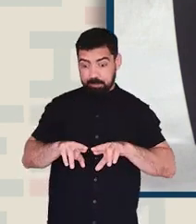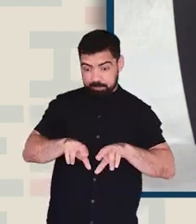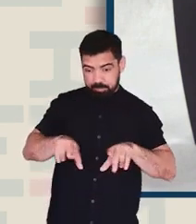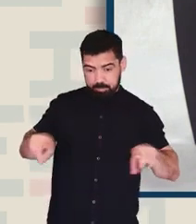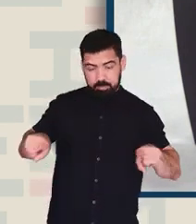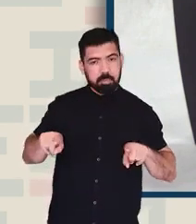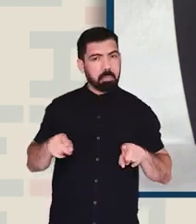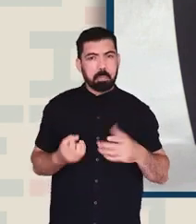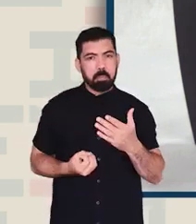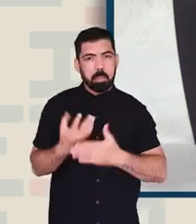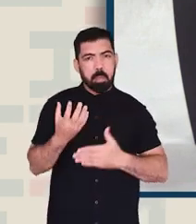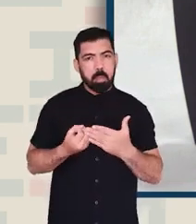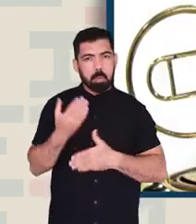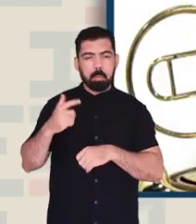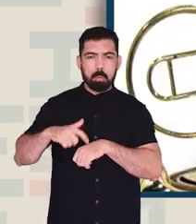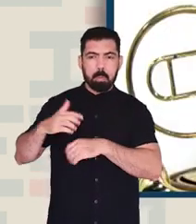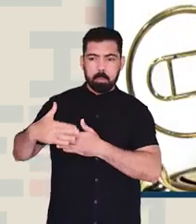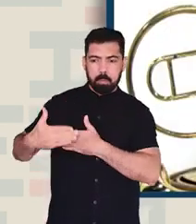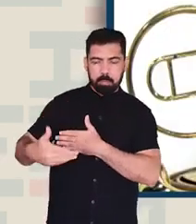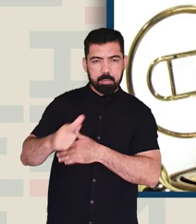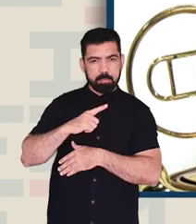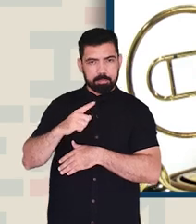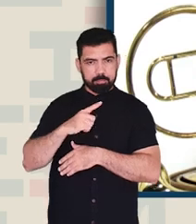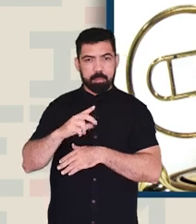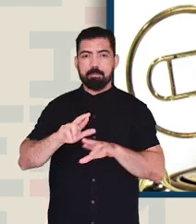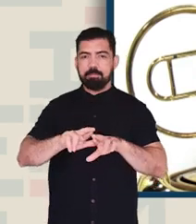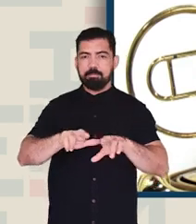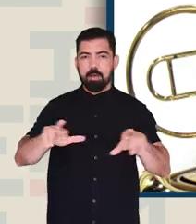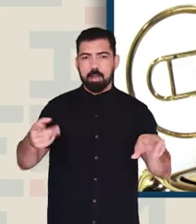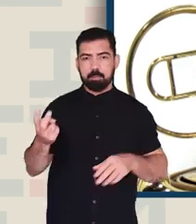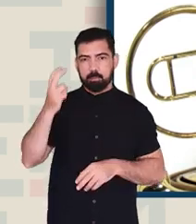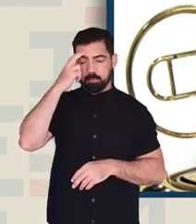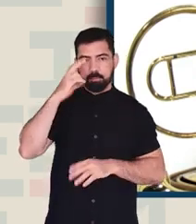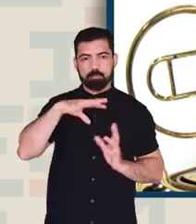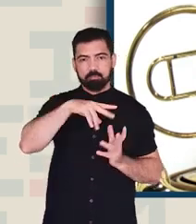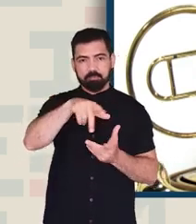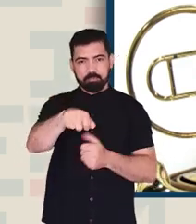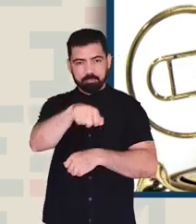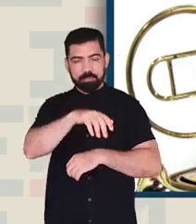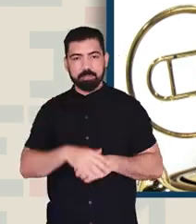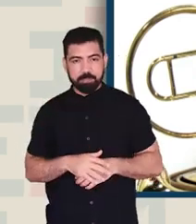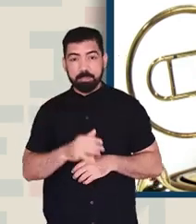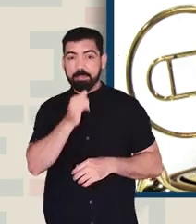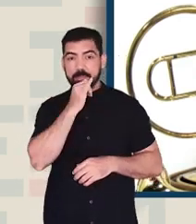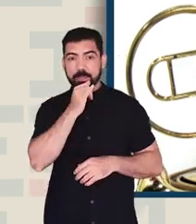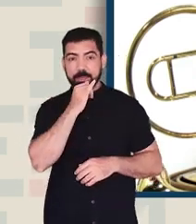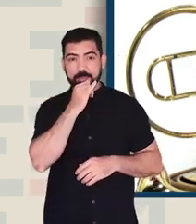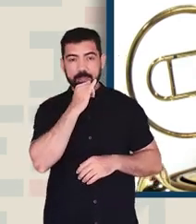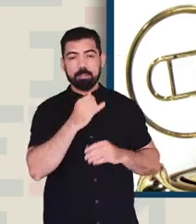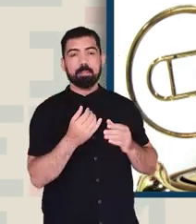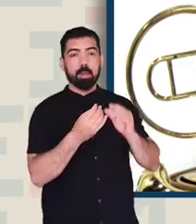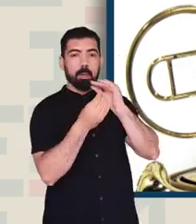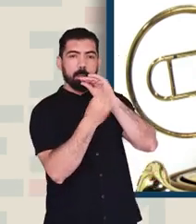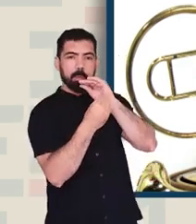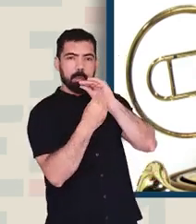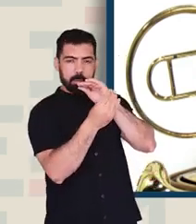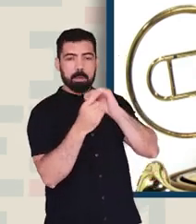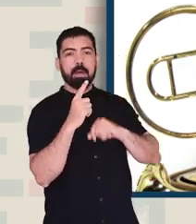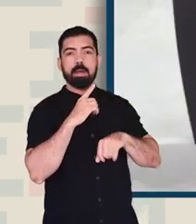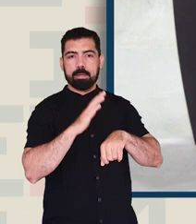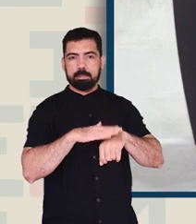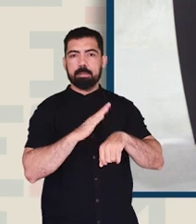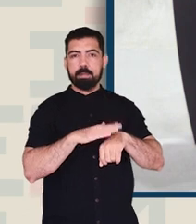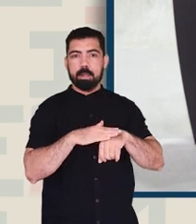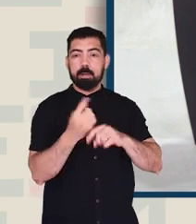instrumentos eles foram desenvolvidos ao longo do tempo em várias culturas ao redor do mundo. Os trompetes, por exemplo, têm raízes na